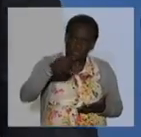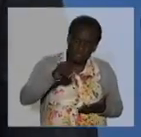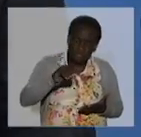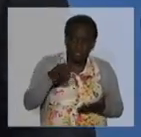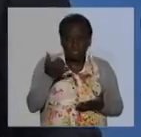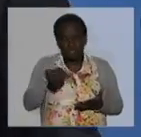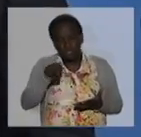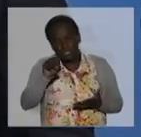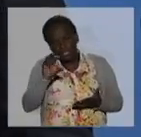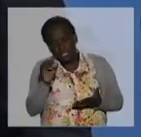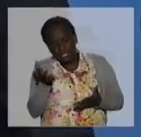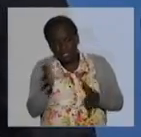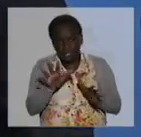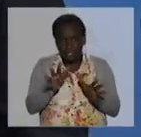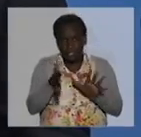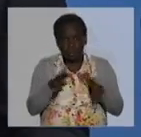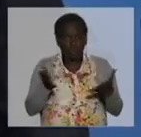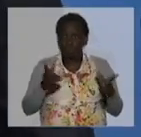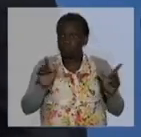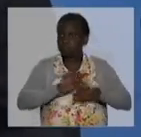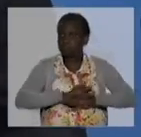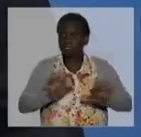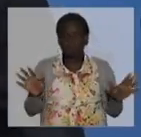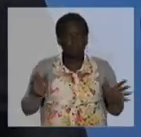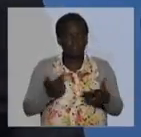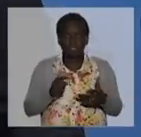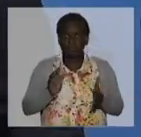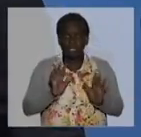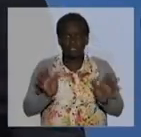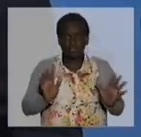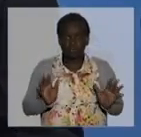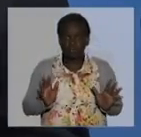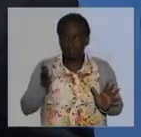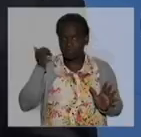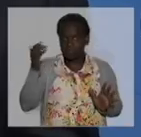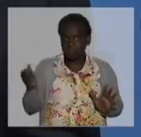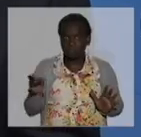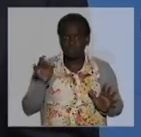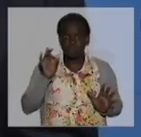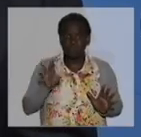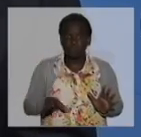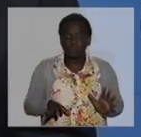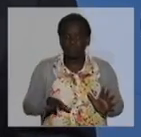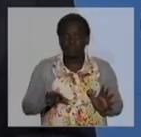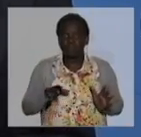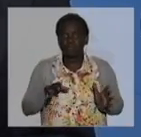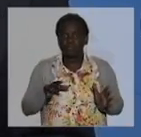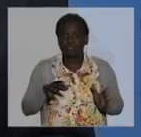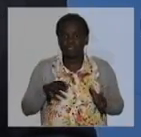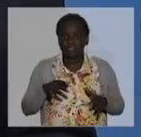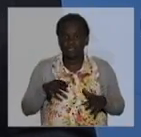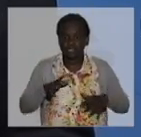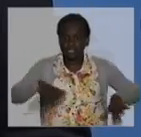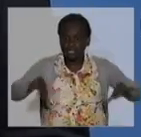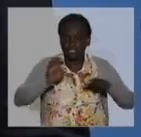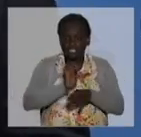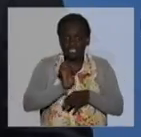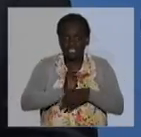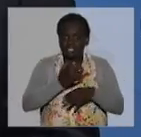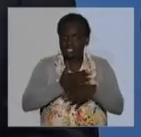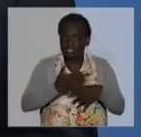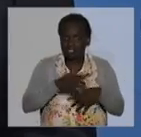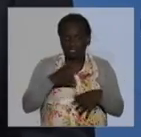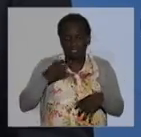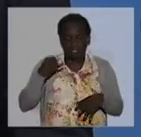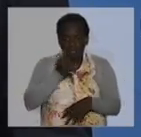década de 80, e hoje não tem mais essa notoriedade, apenas a nível municipal, a nível estadual aqui no